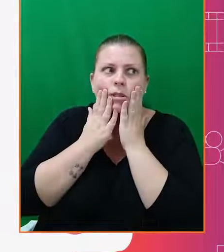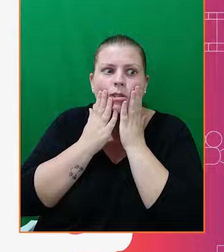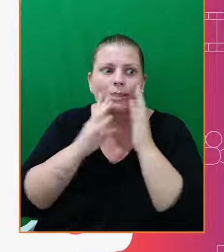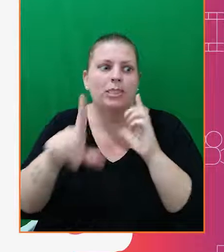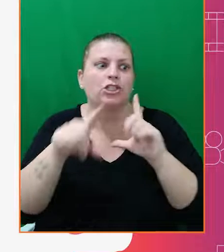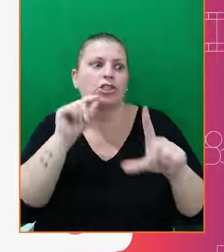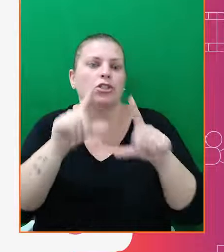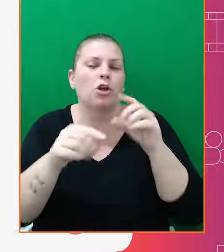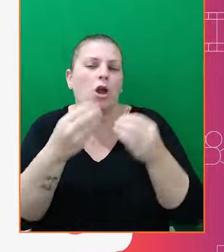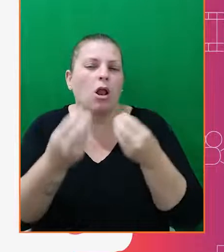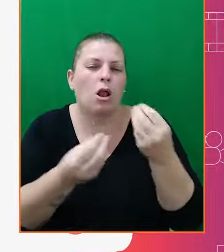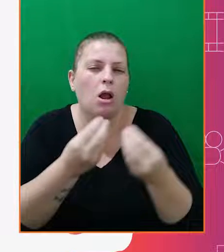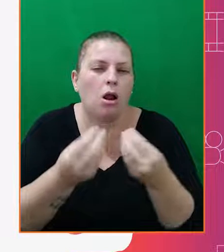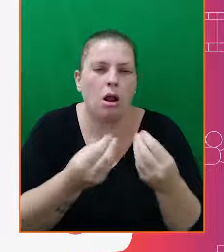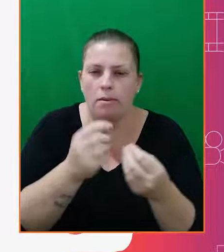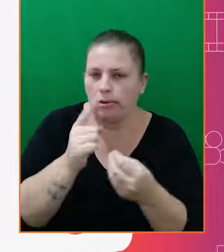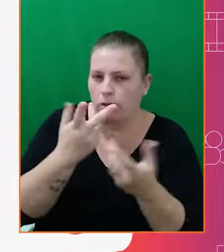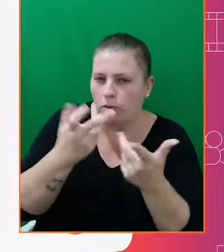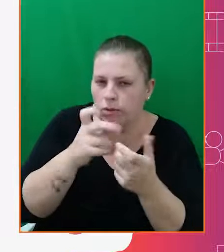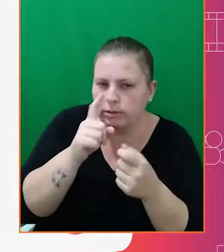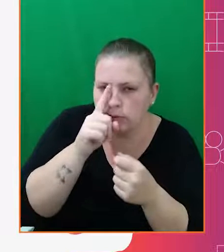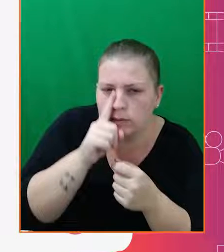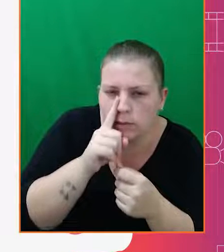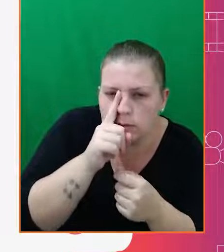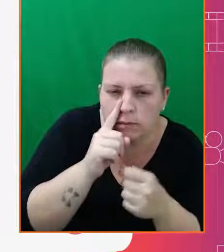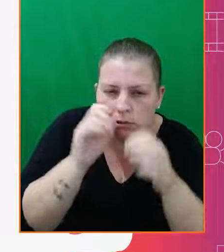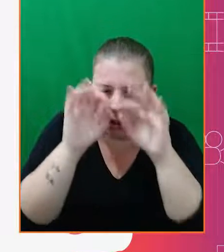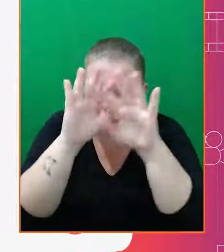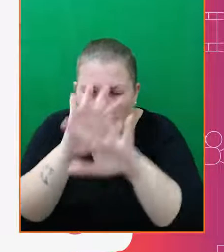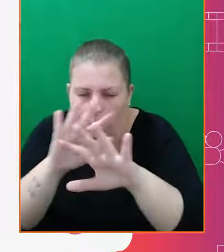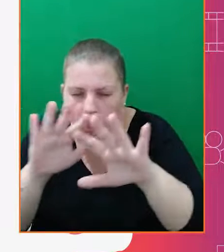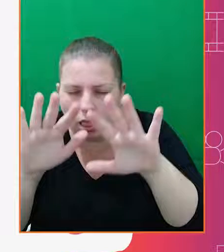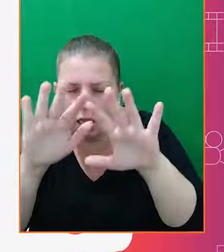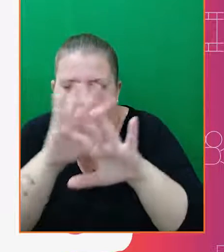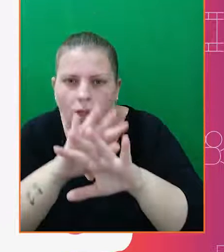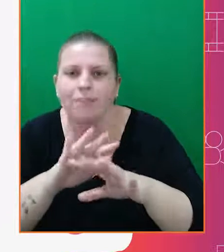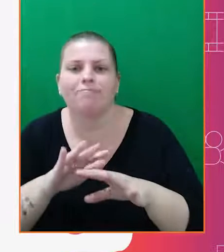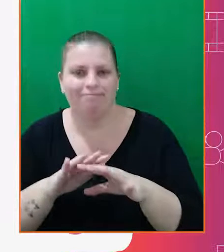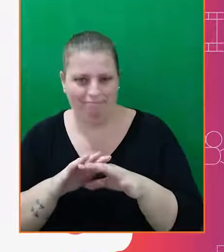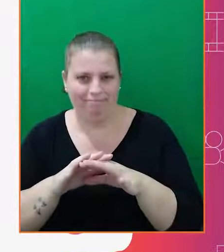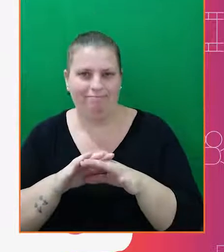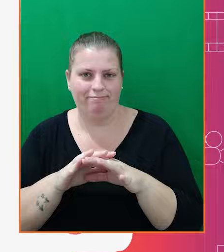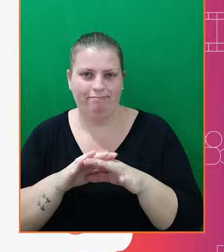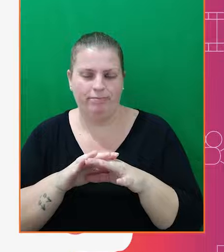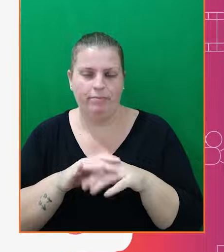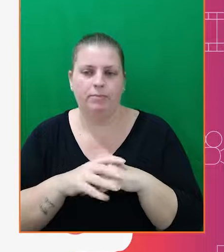determinadas escolhas, talvez nitidamente perigosas em virtude de sua má visão.